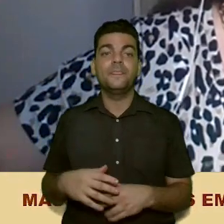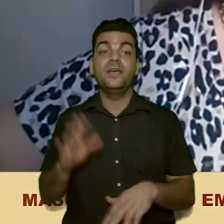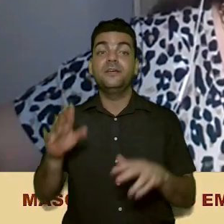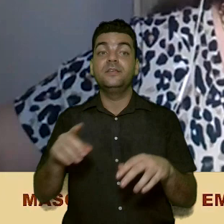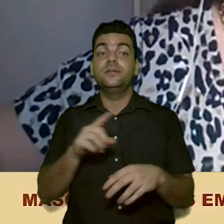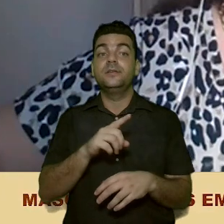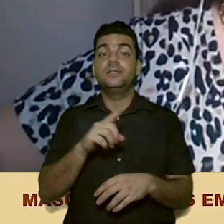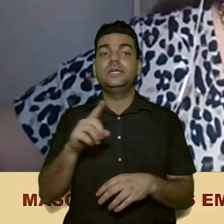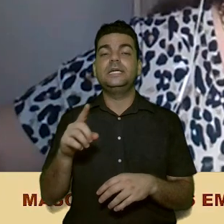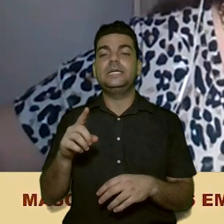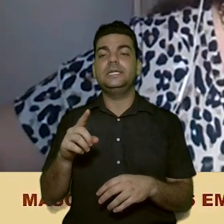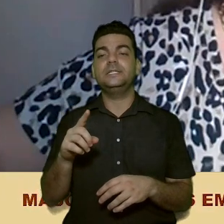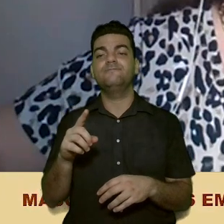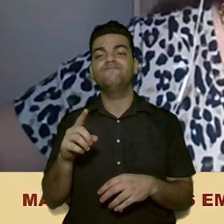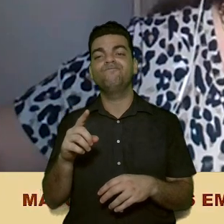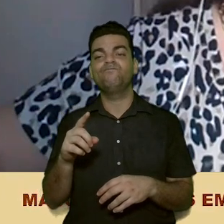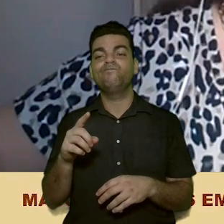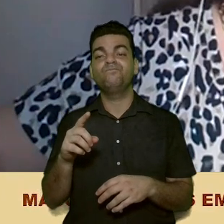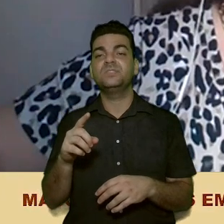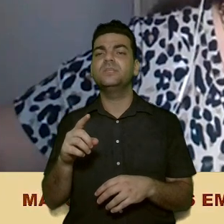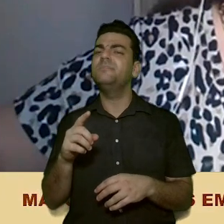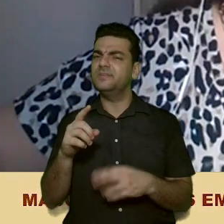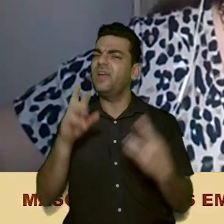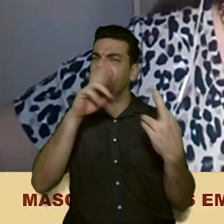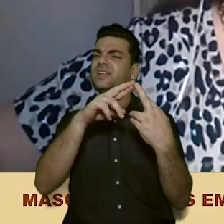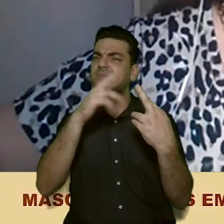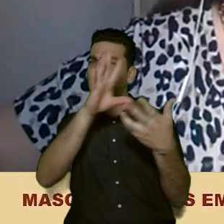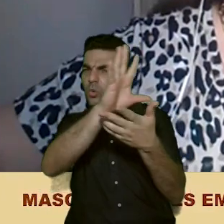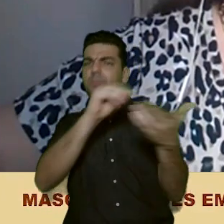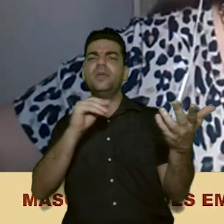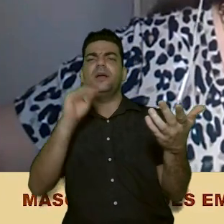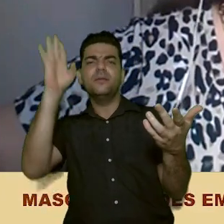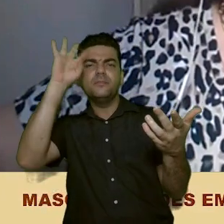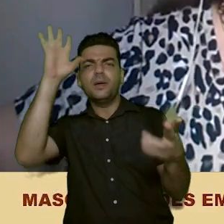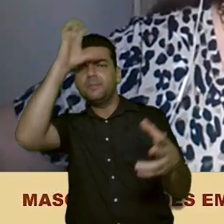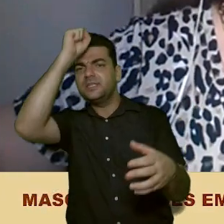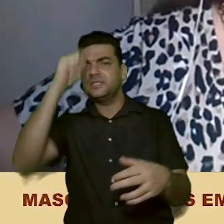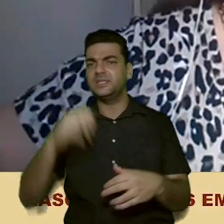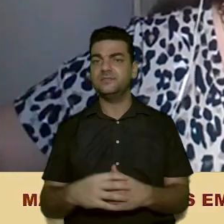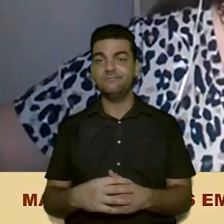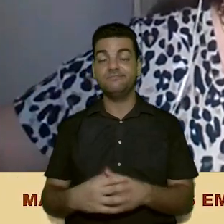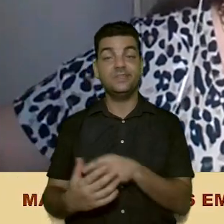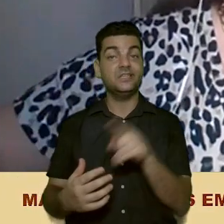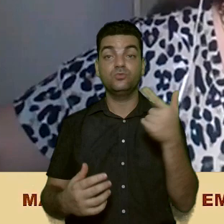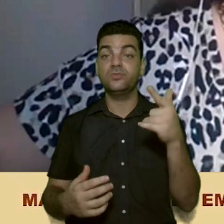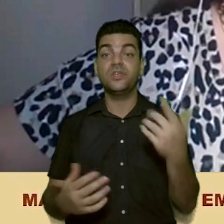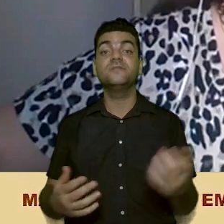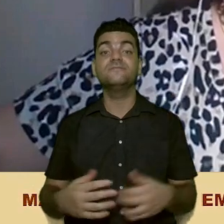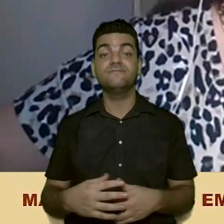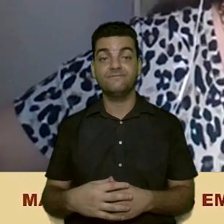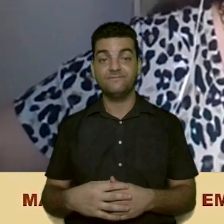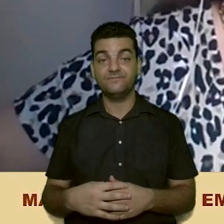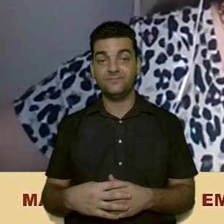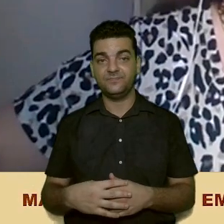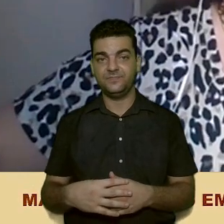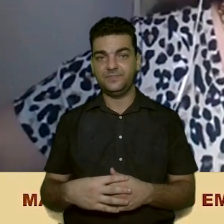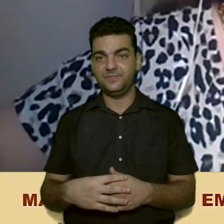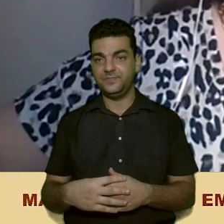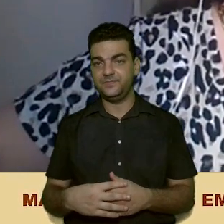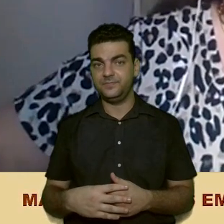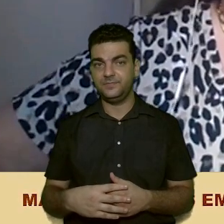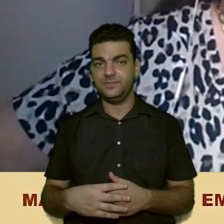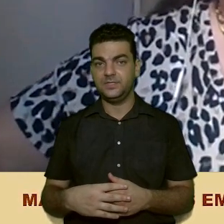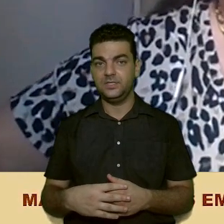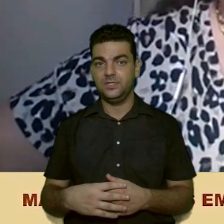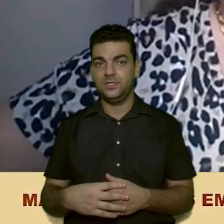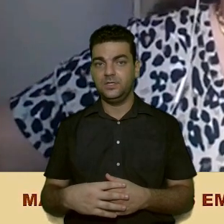uma forma que seja uma referência mesmo para esses meninos crescerem. Os caras não têm. E aí eles vão, eu vou problematizando o machismo